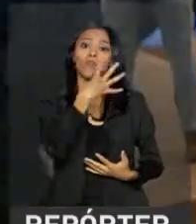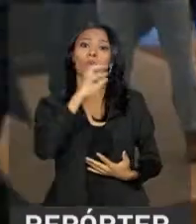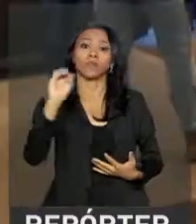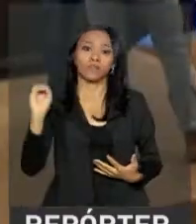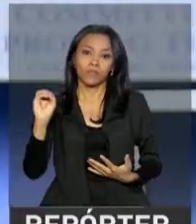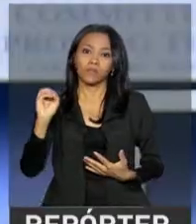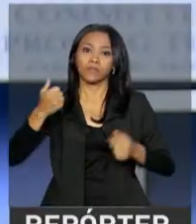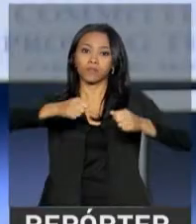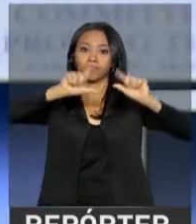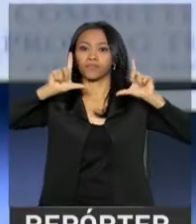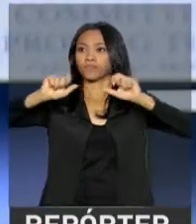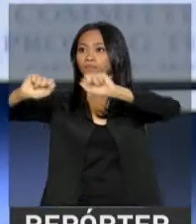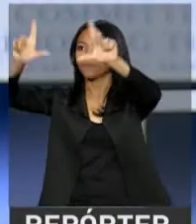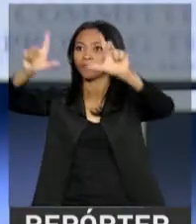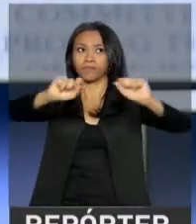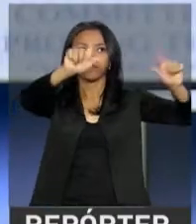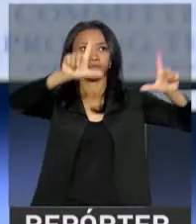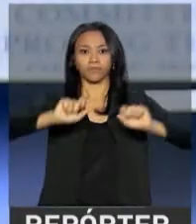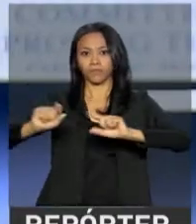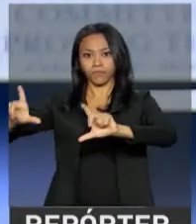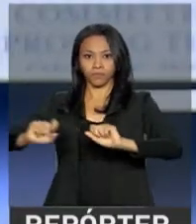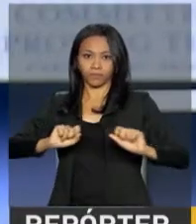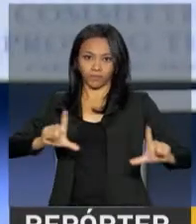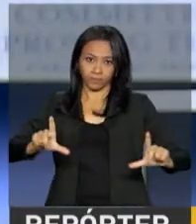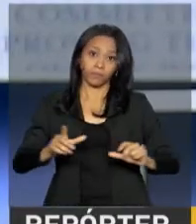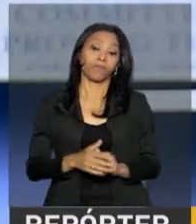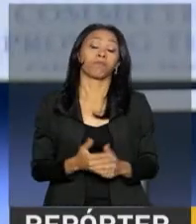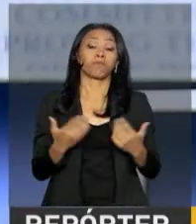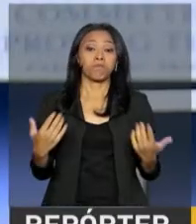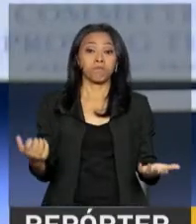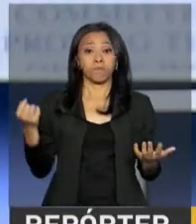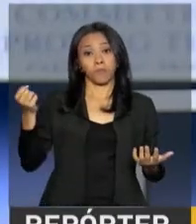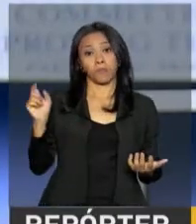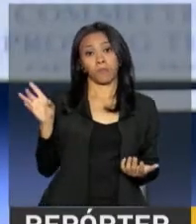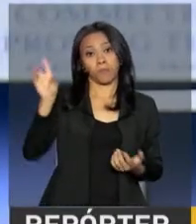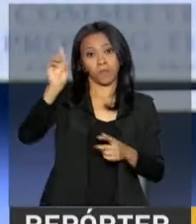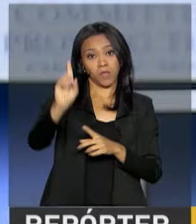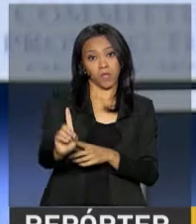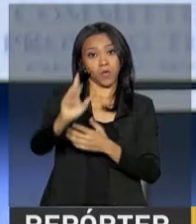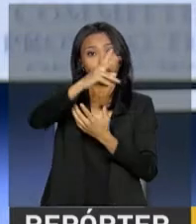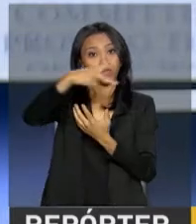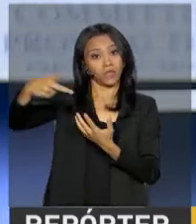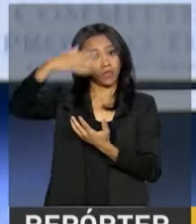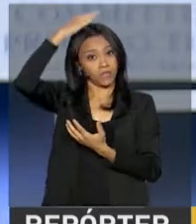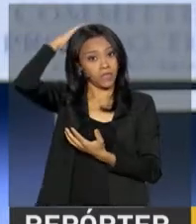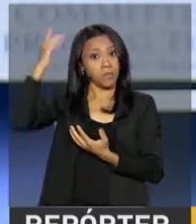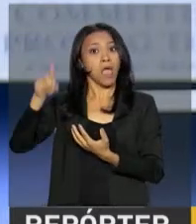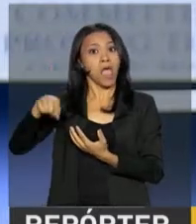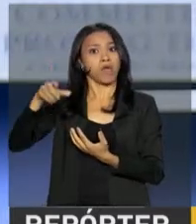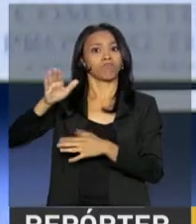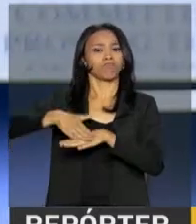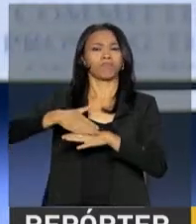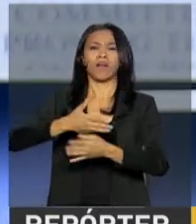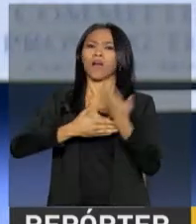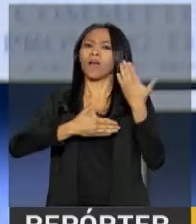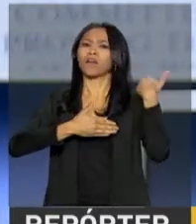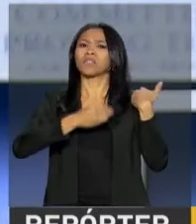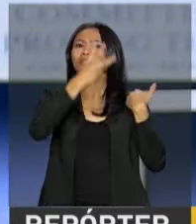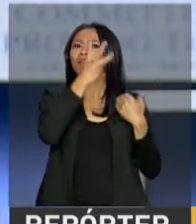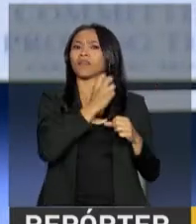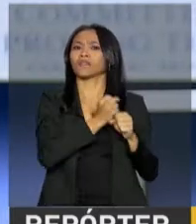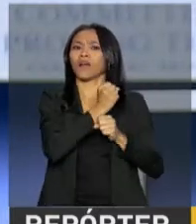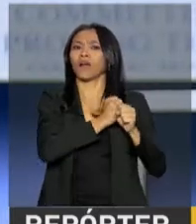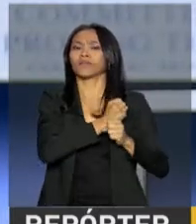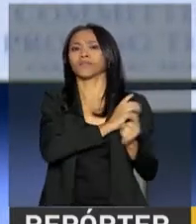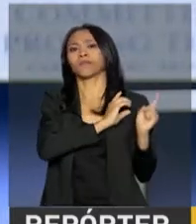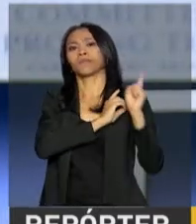sessões o presidente michel temer chefia a delegação do brasil no fórum depois de três anos em que o país foi representado no evento por